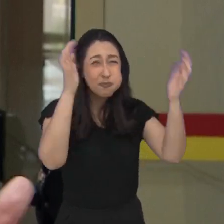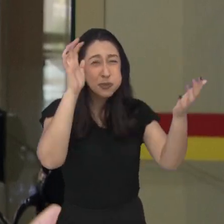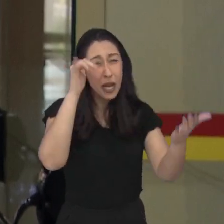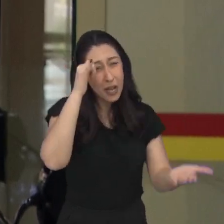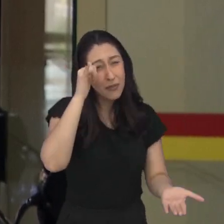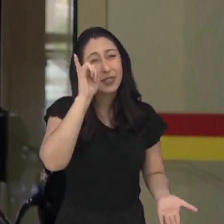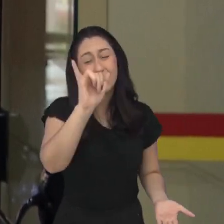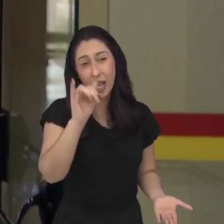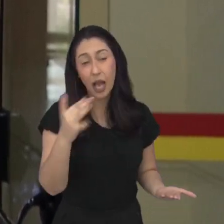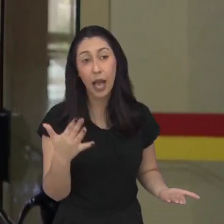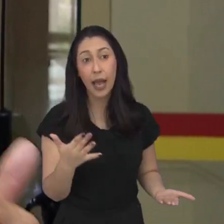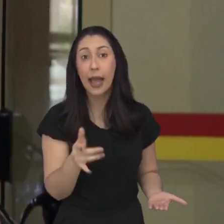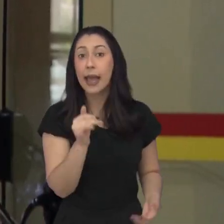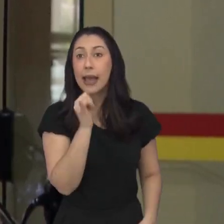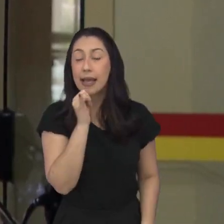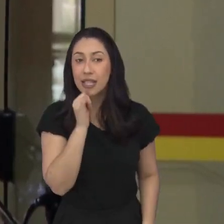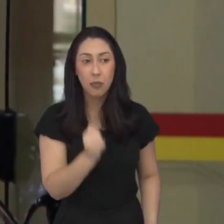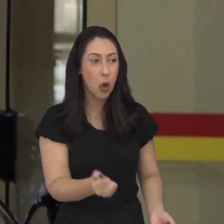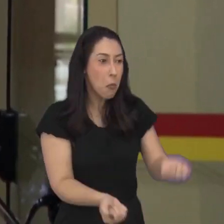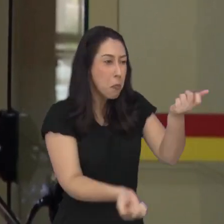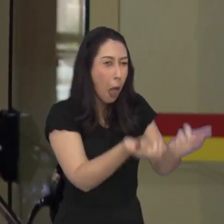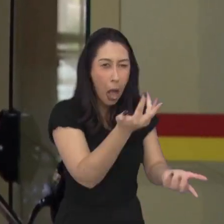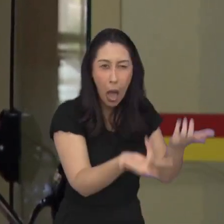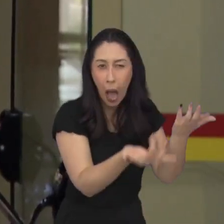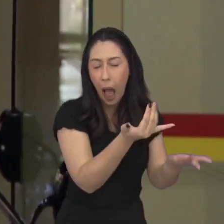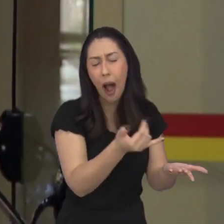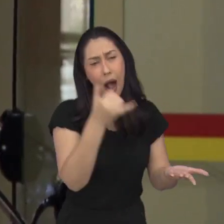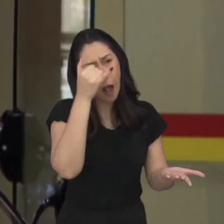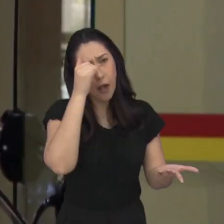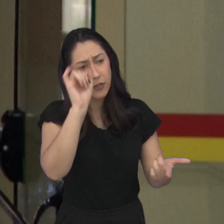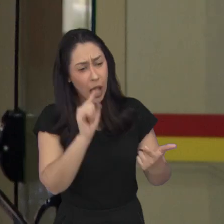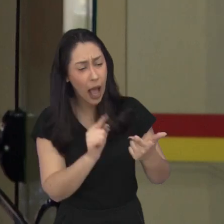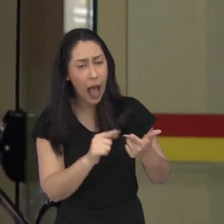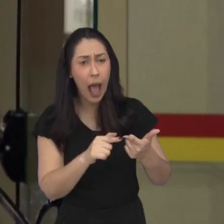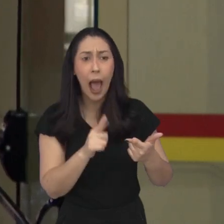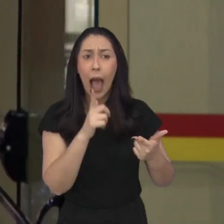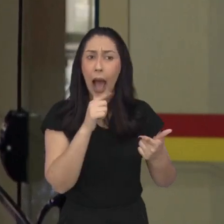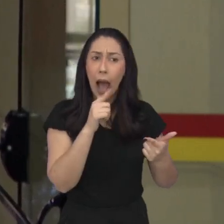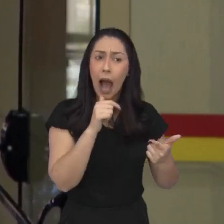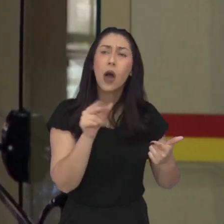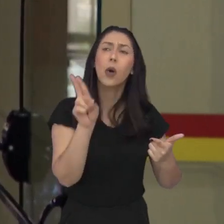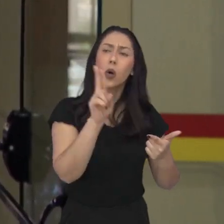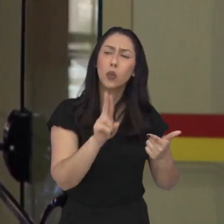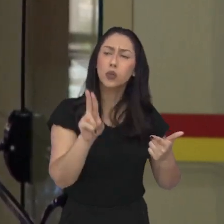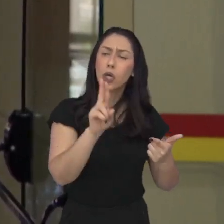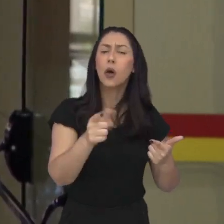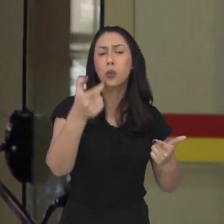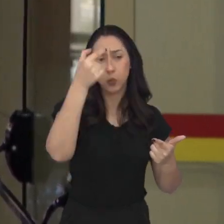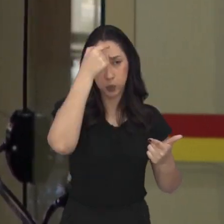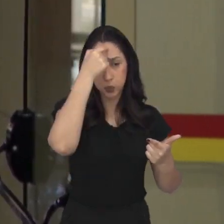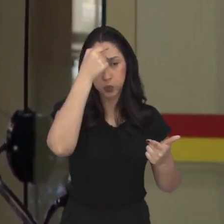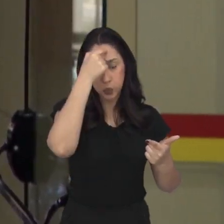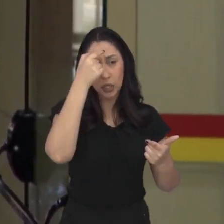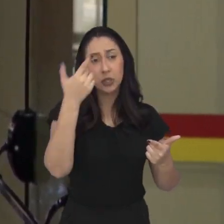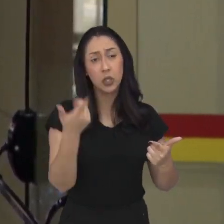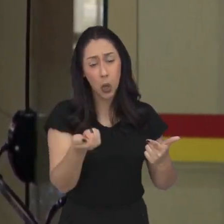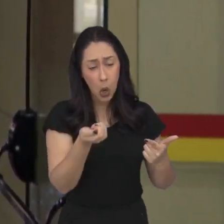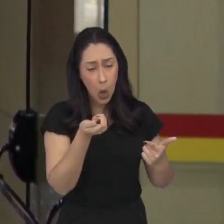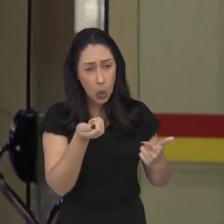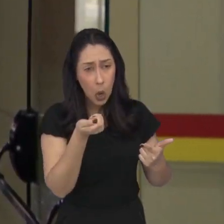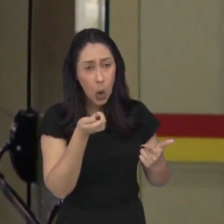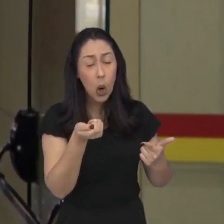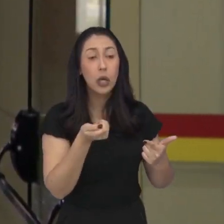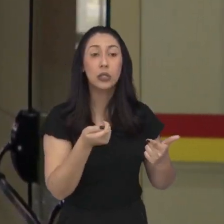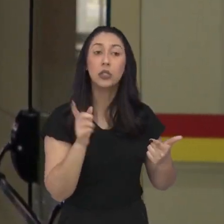possível, como a diminuição das queimadas, a economia da água, que é o nosso bem maior. Então,